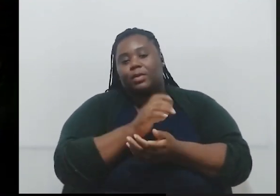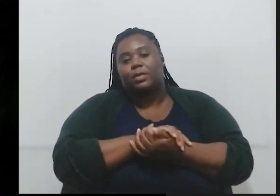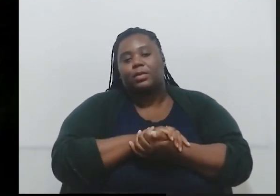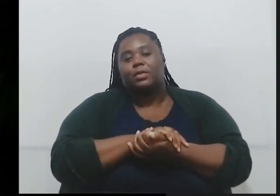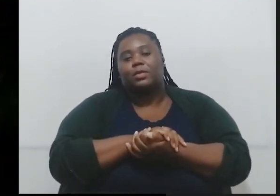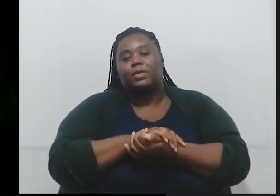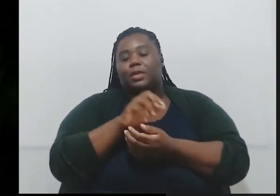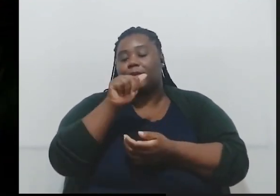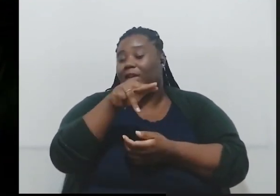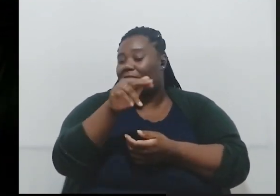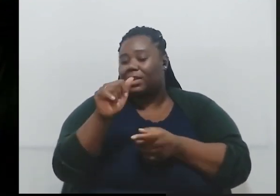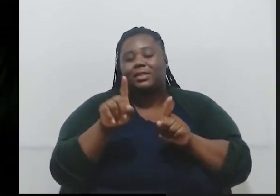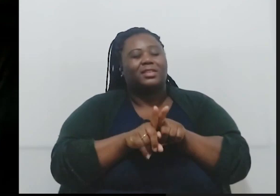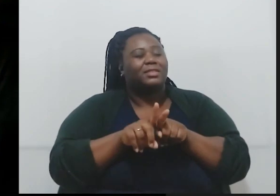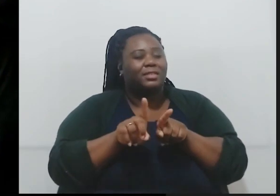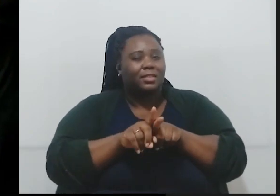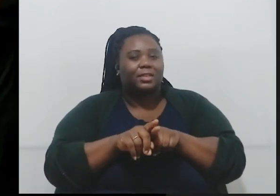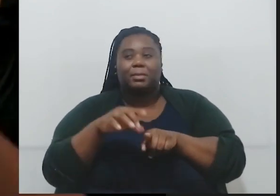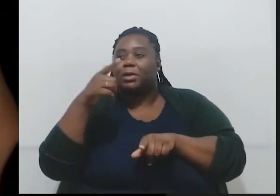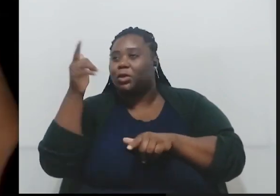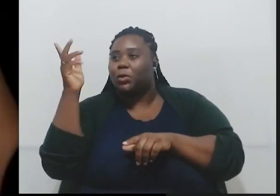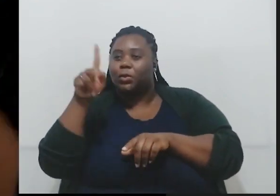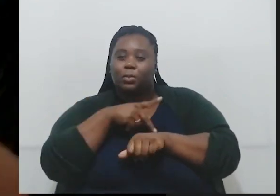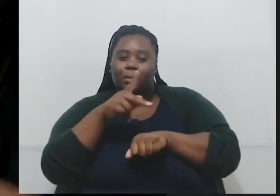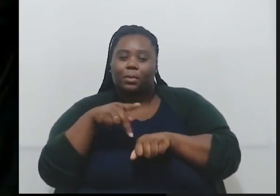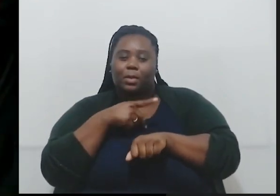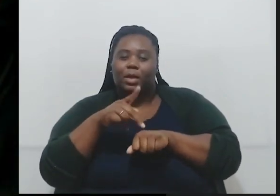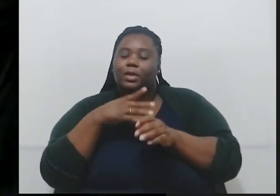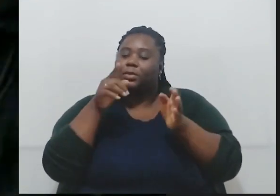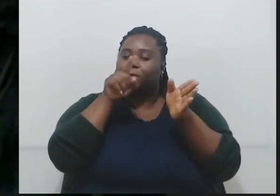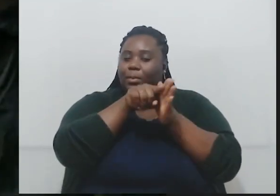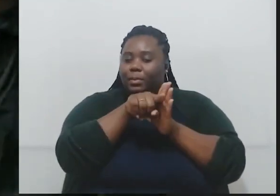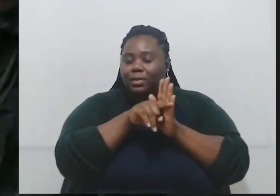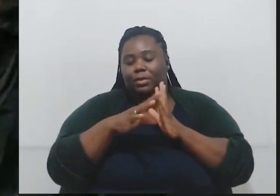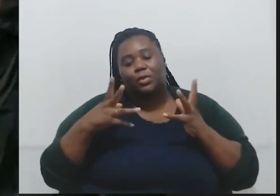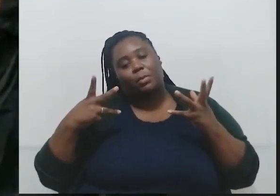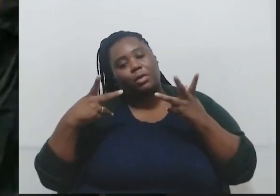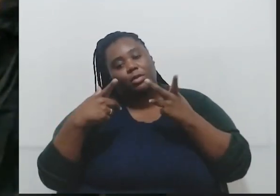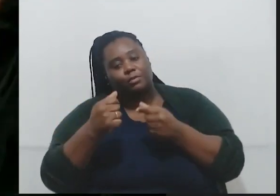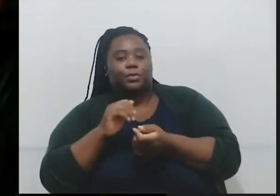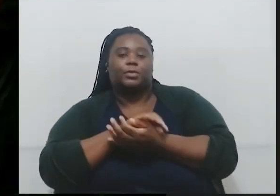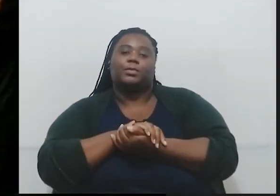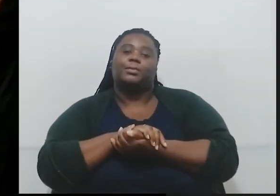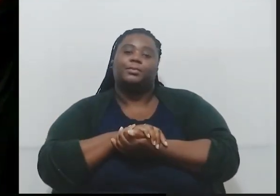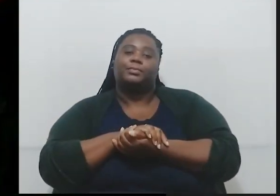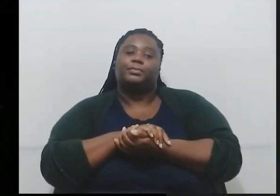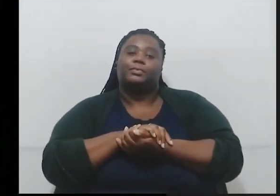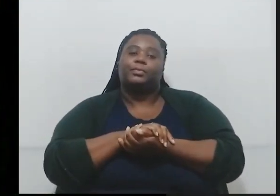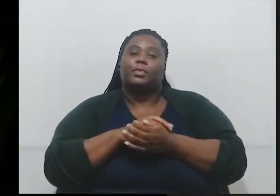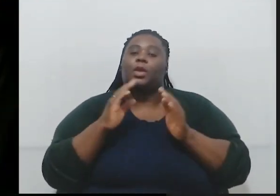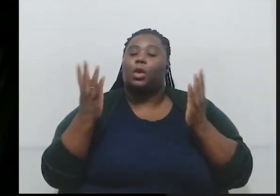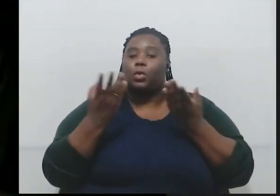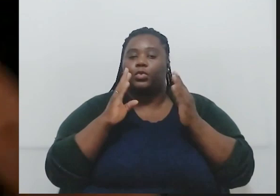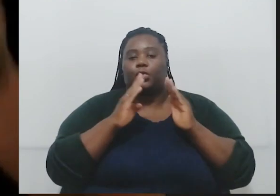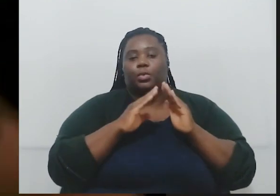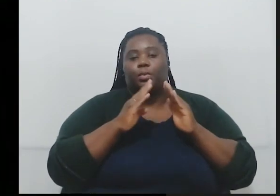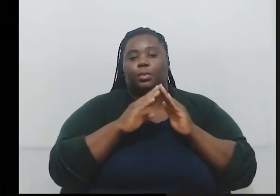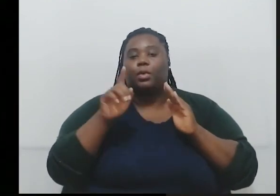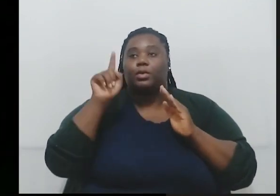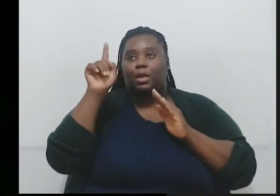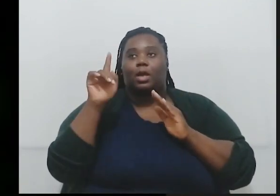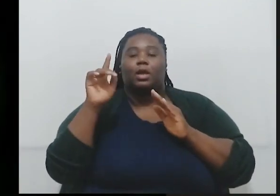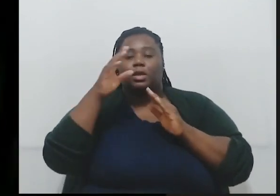é uma autora cubana e pesquisadora incrível, assim, que é radicada no México. Aí tem as